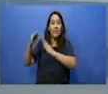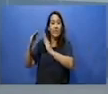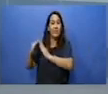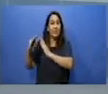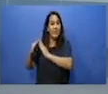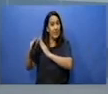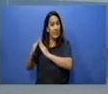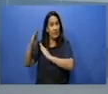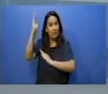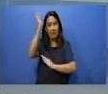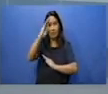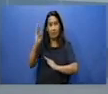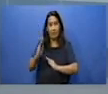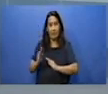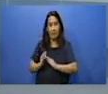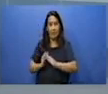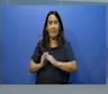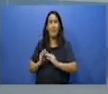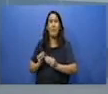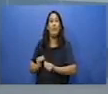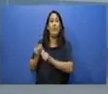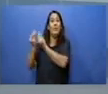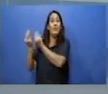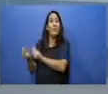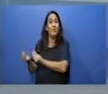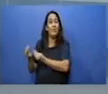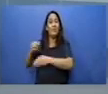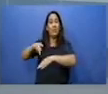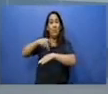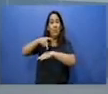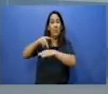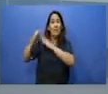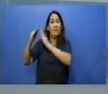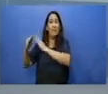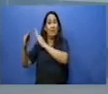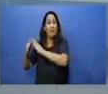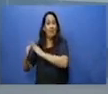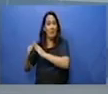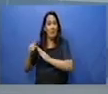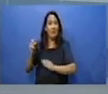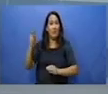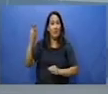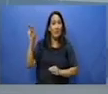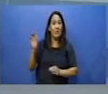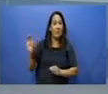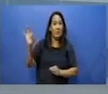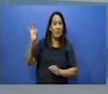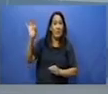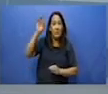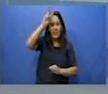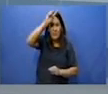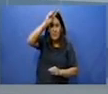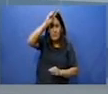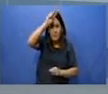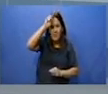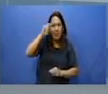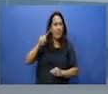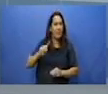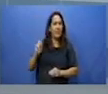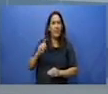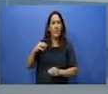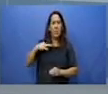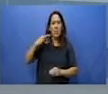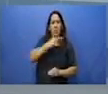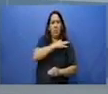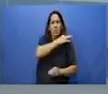a Argentina. Os insetos não agridem as pessoas, mas devastam plantações.